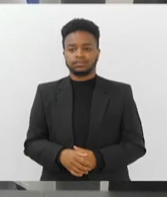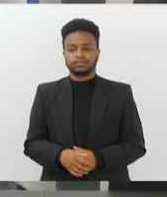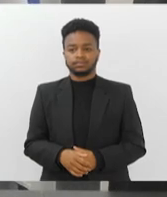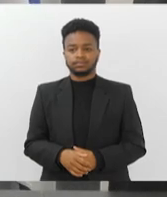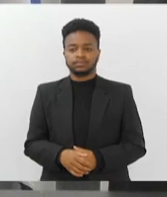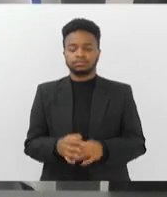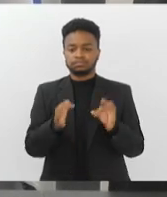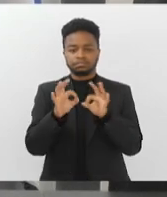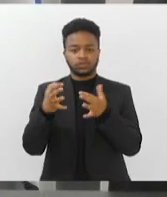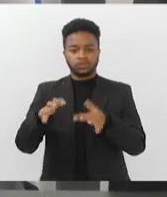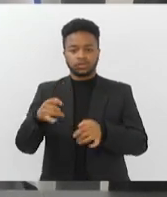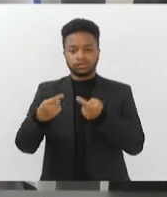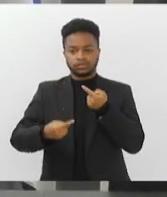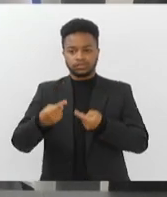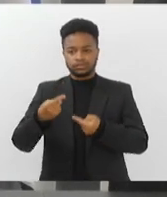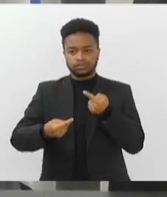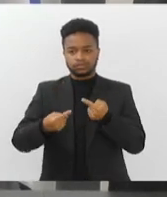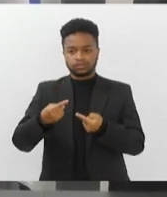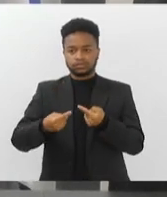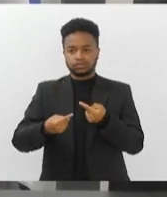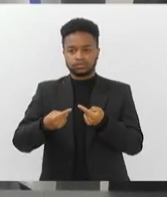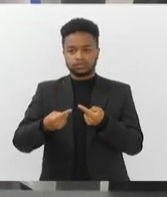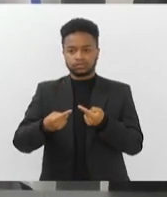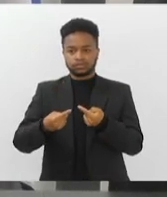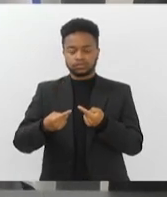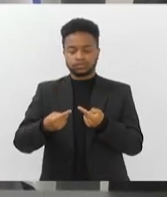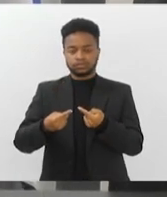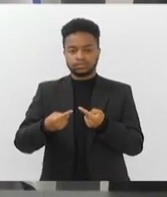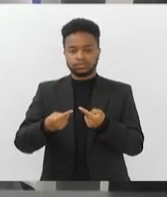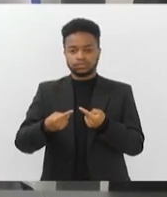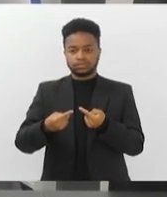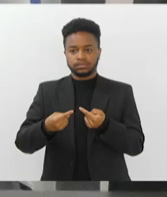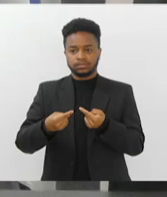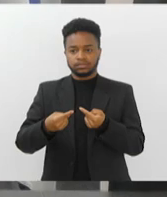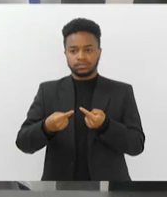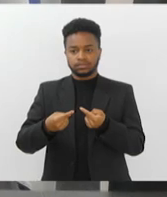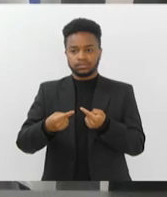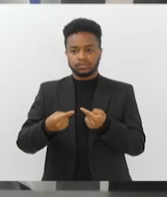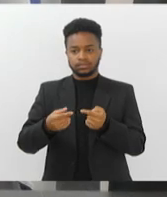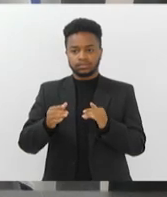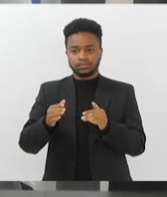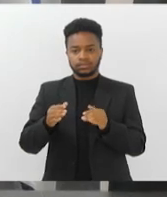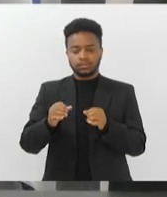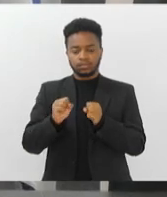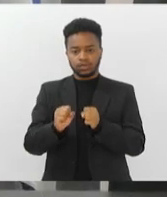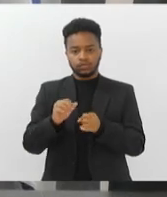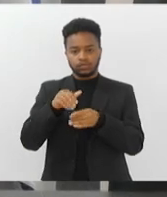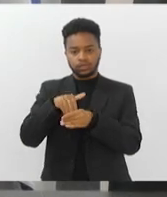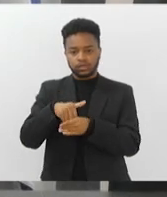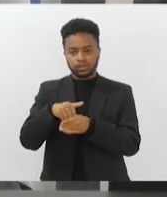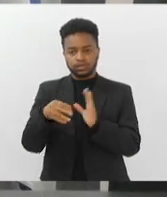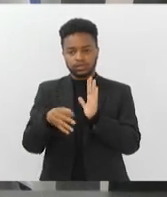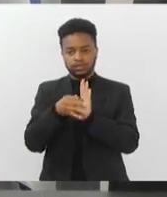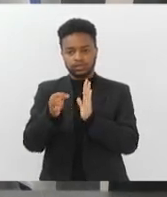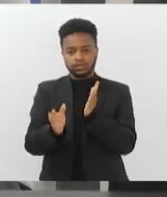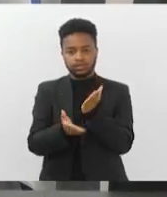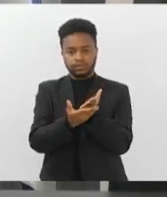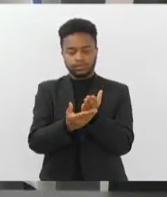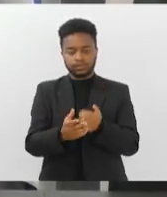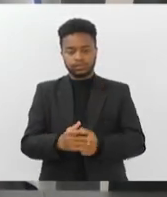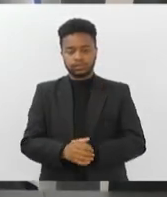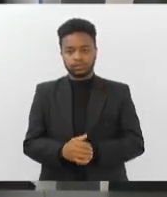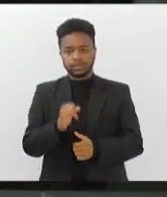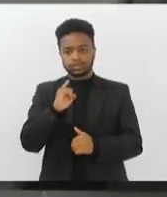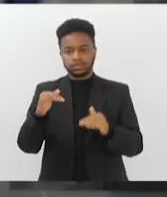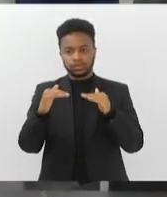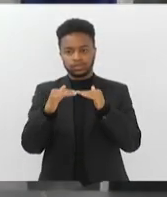Não havendo quem queira discutir. Não havendo quem queira discutir. Em votação, parecer pela anexação. Senhores